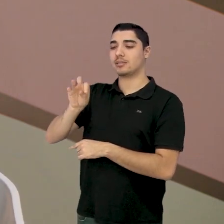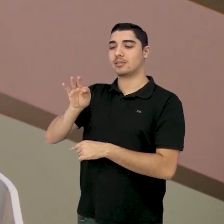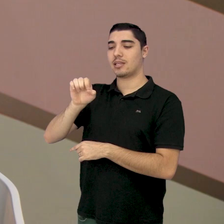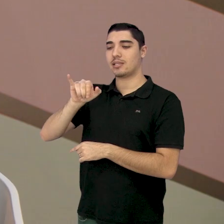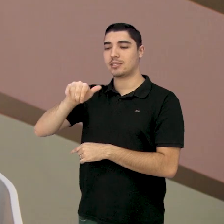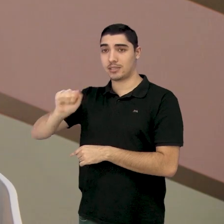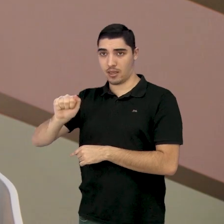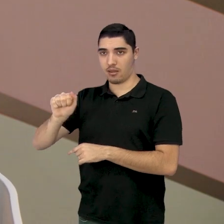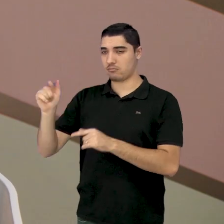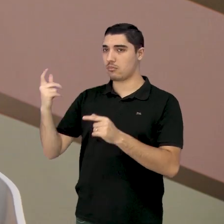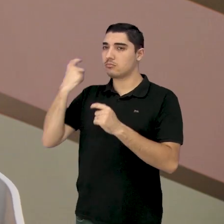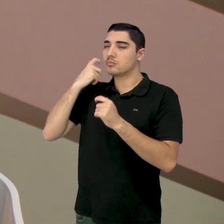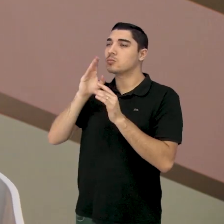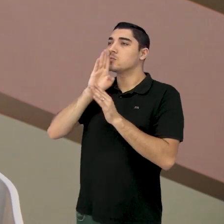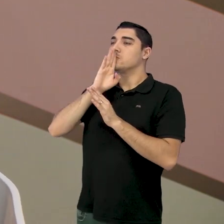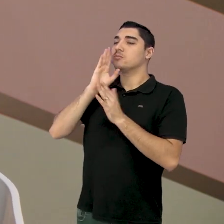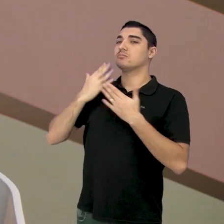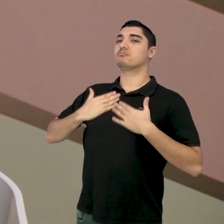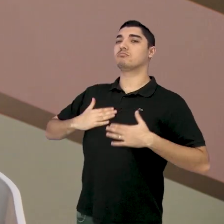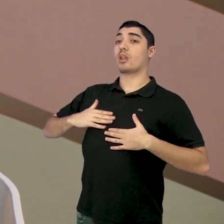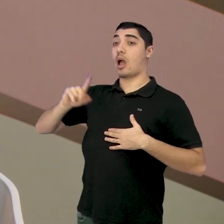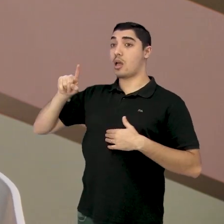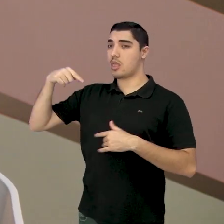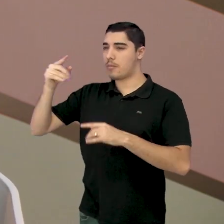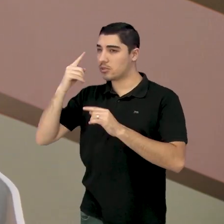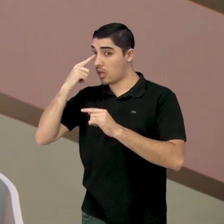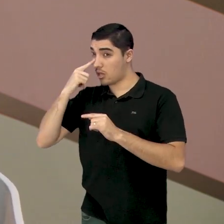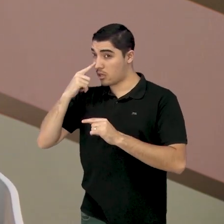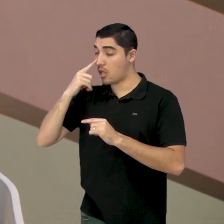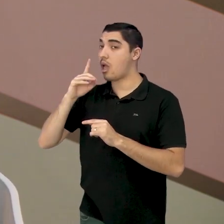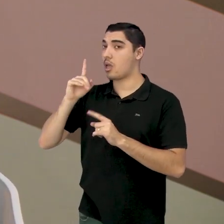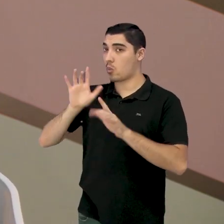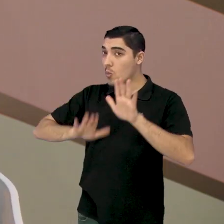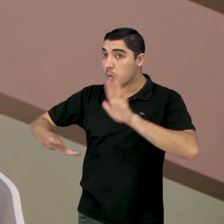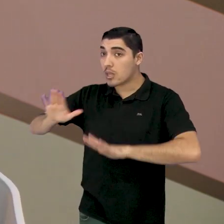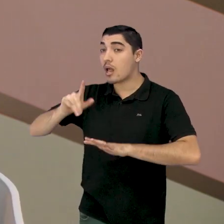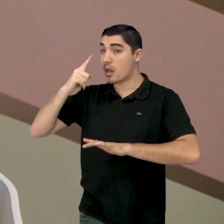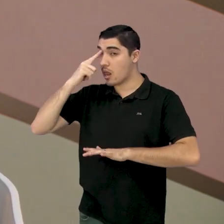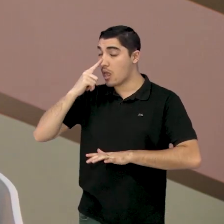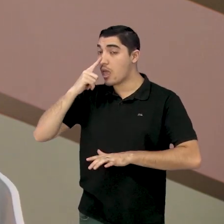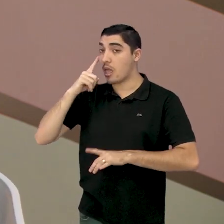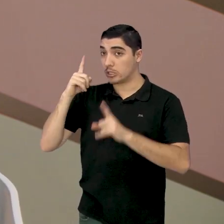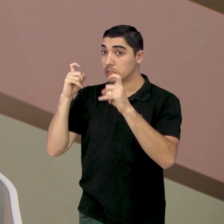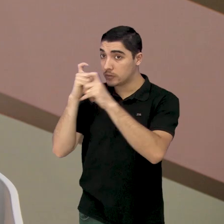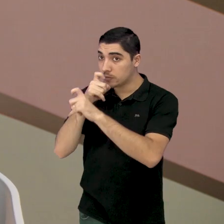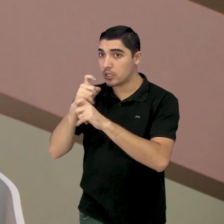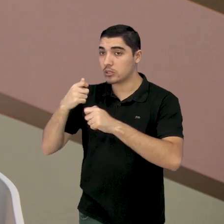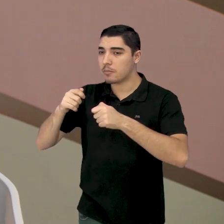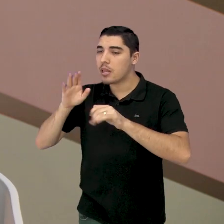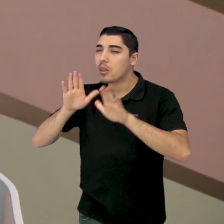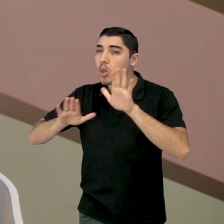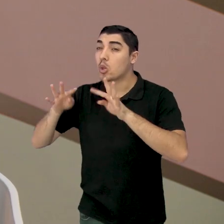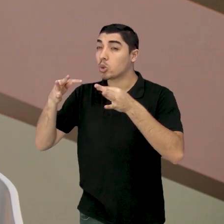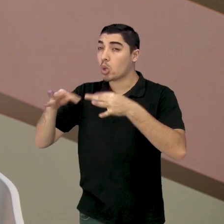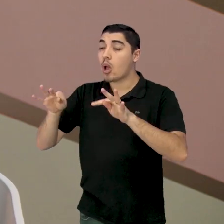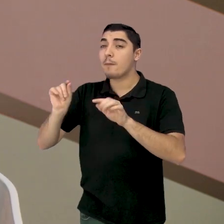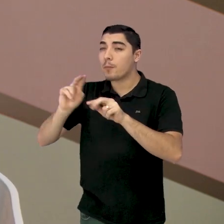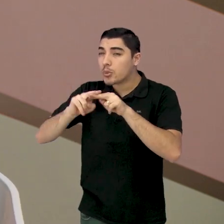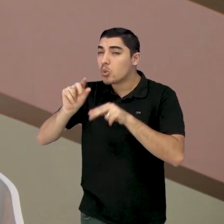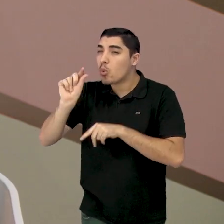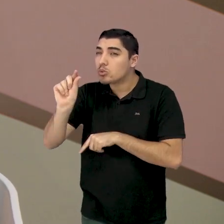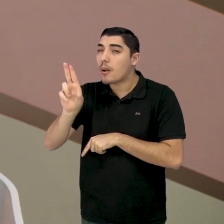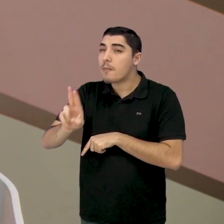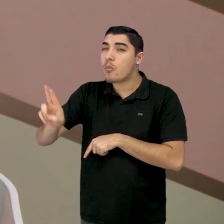indolor, sabe? O profissional ele tem que tomar muito cuidado, a região do nariz ela é muito delicada, sensível. Então a gente tem que trabalhar com